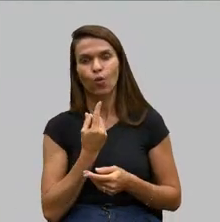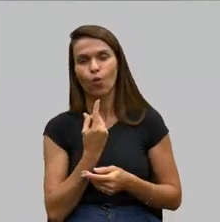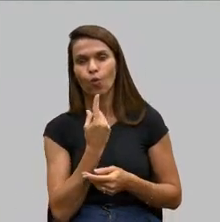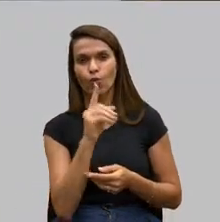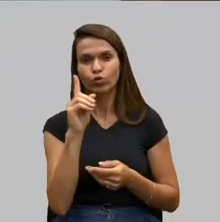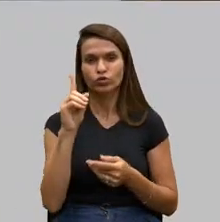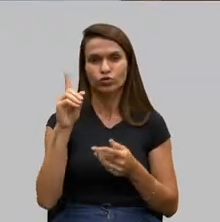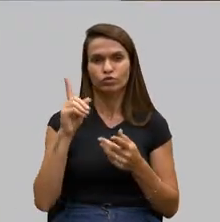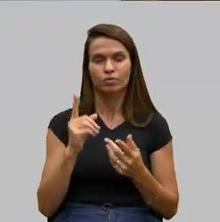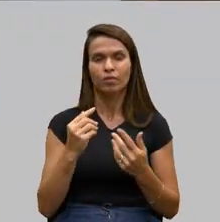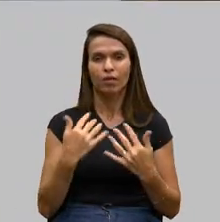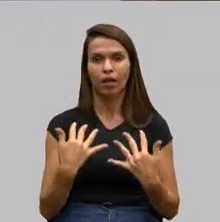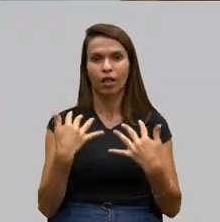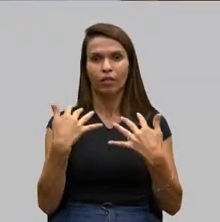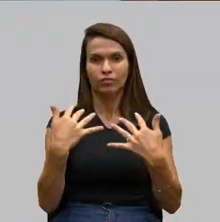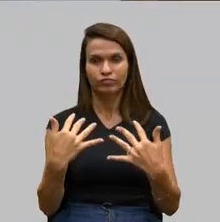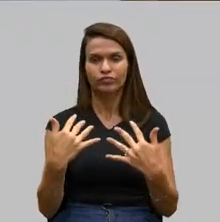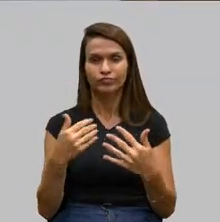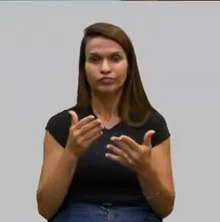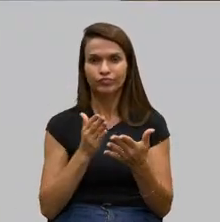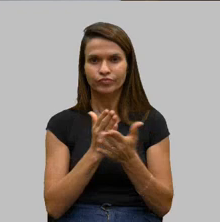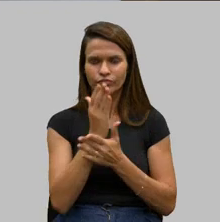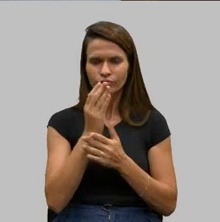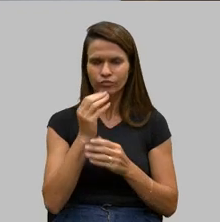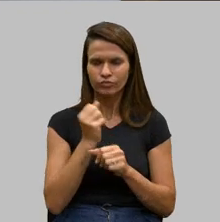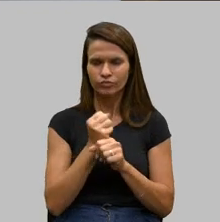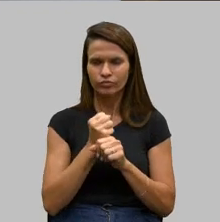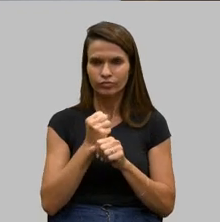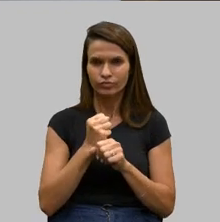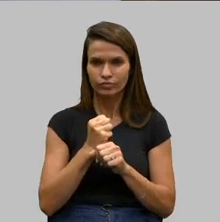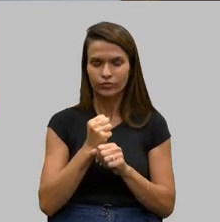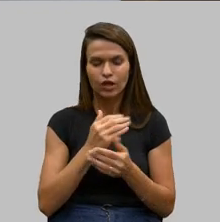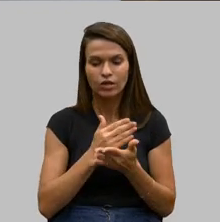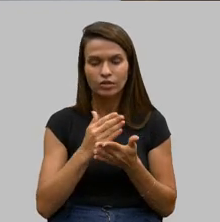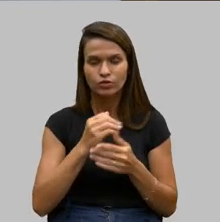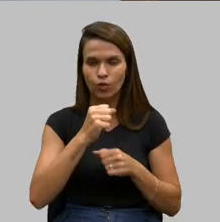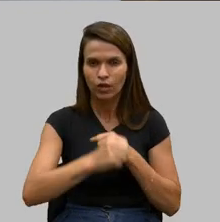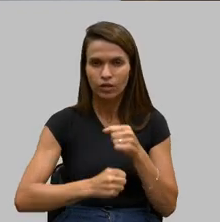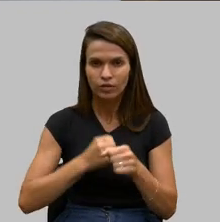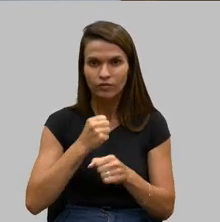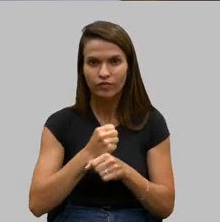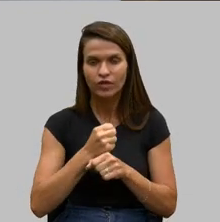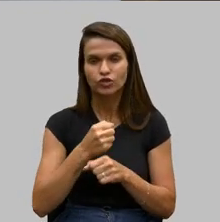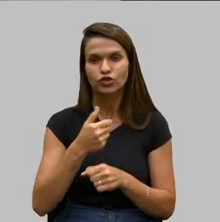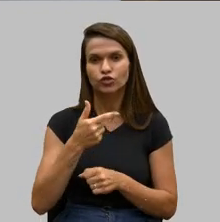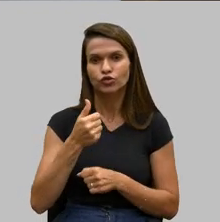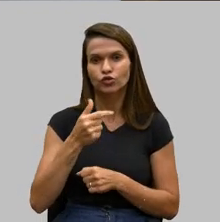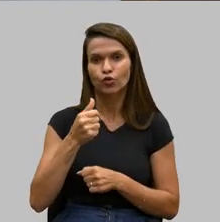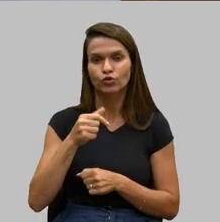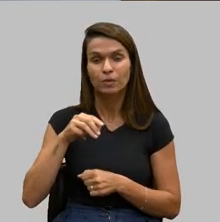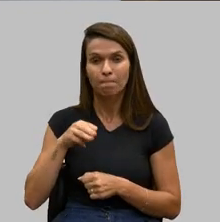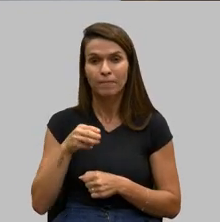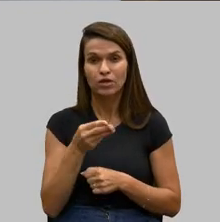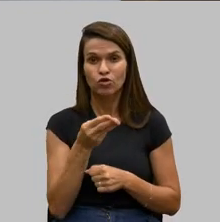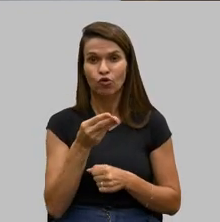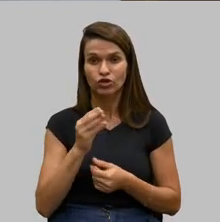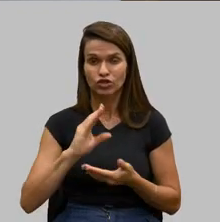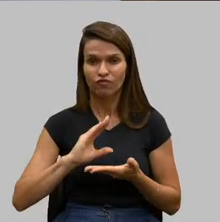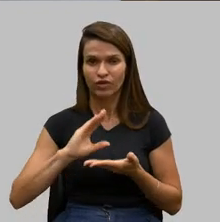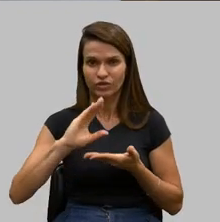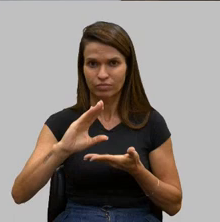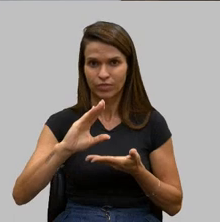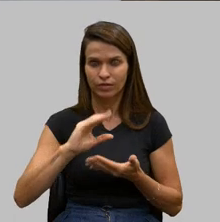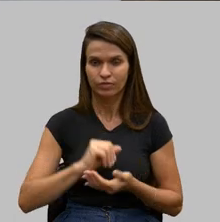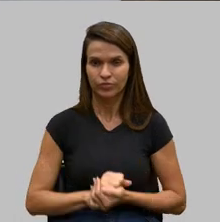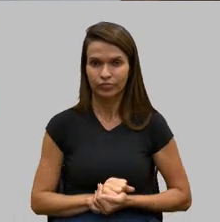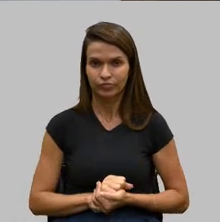um edital agora final do ano início do ano que vem nós colocamos na rua de 12 milhões de investimento